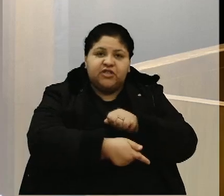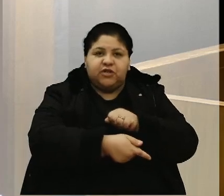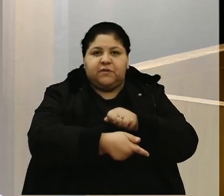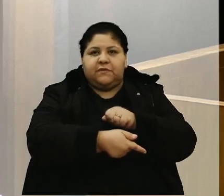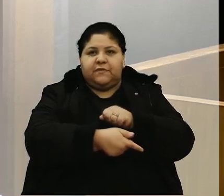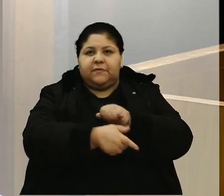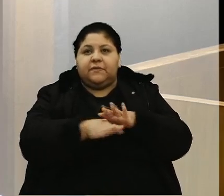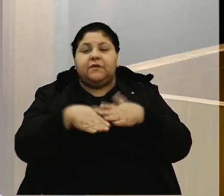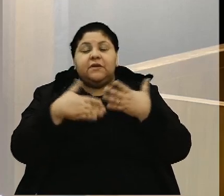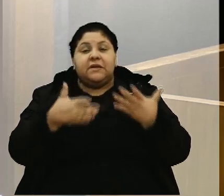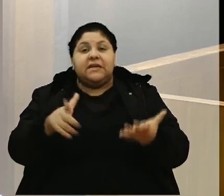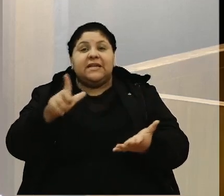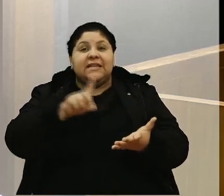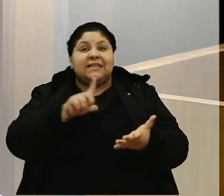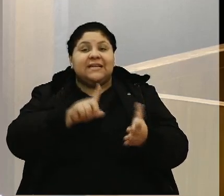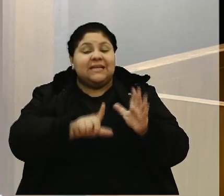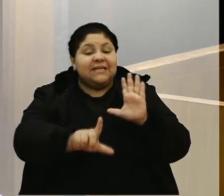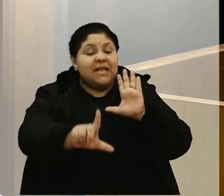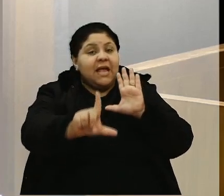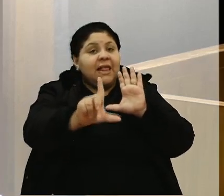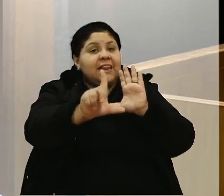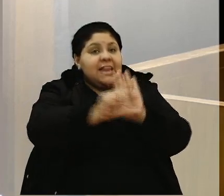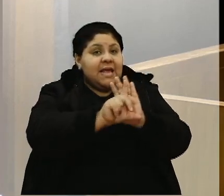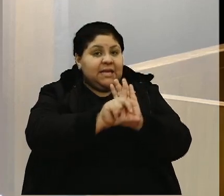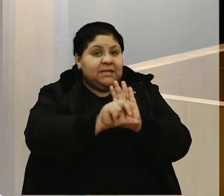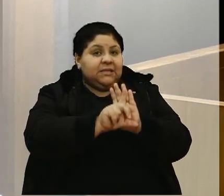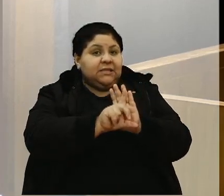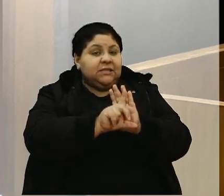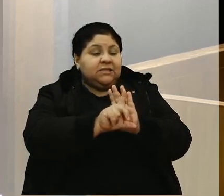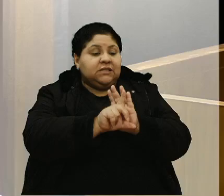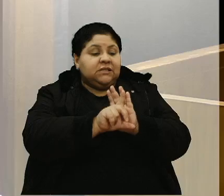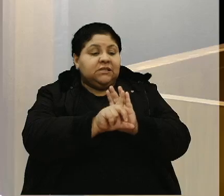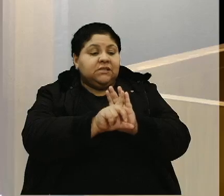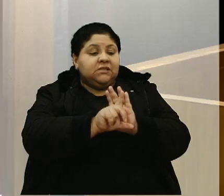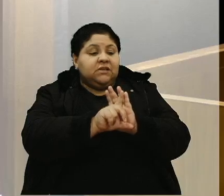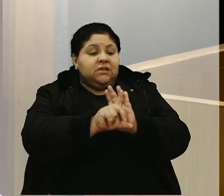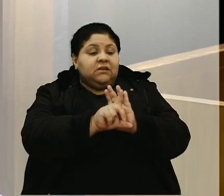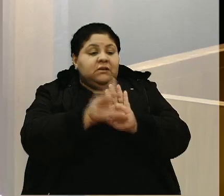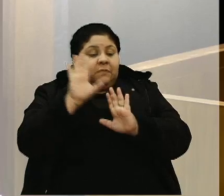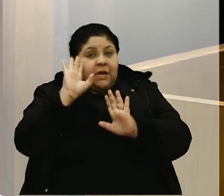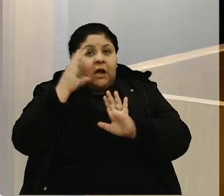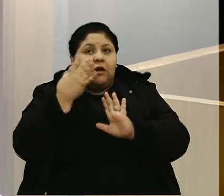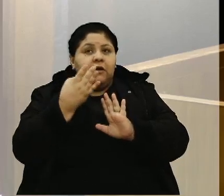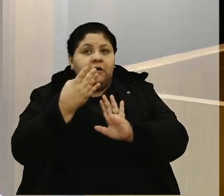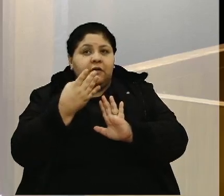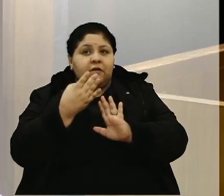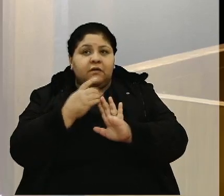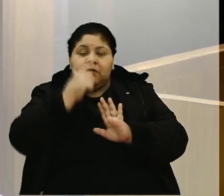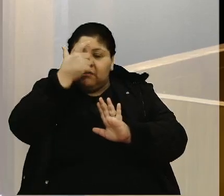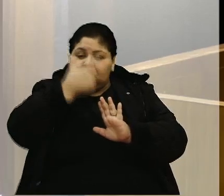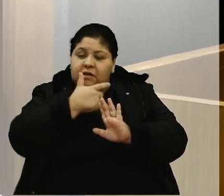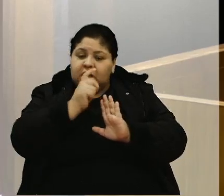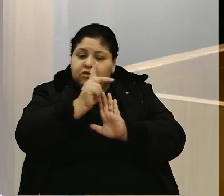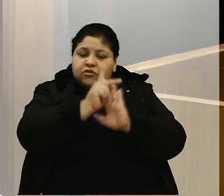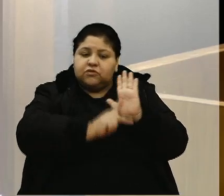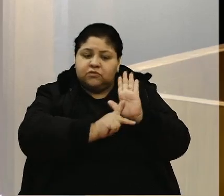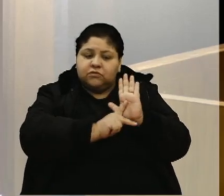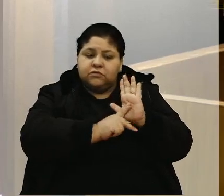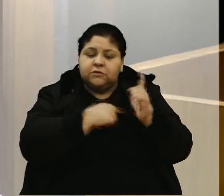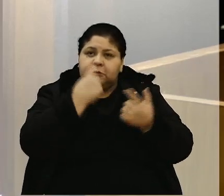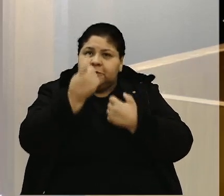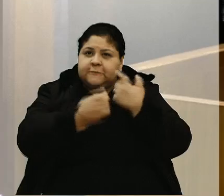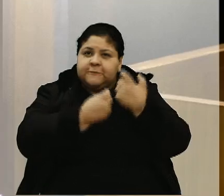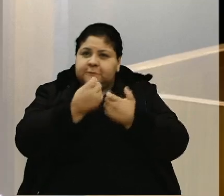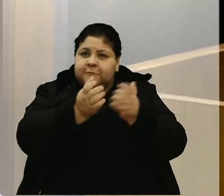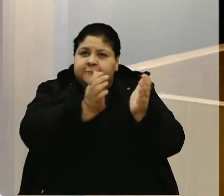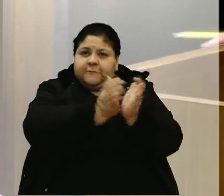Então existe legislação para que isso aconteça, né? Acho até que é um projeto de algum colega aqui da